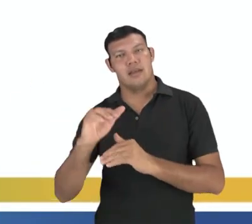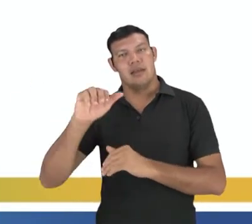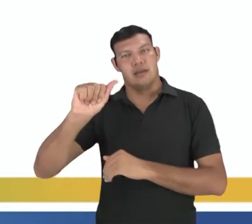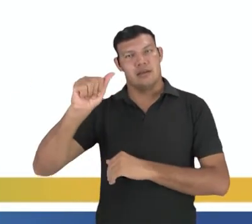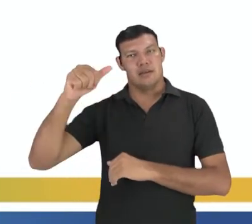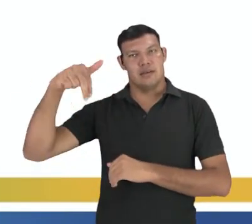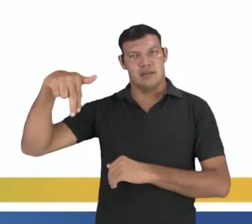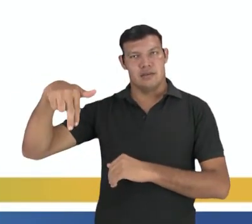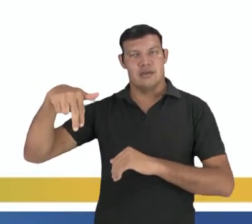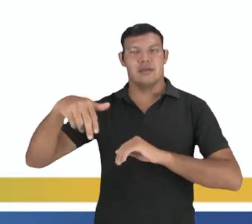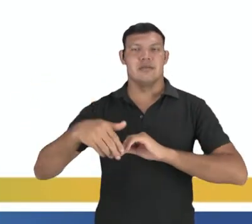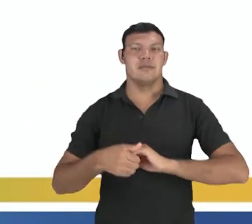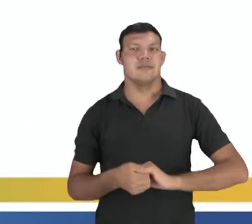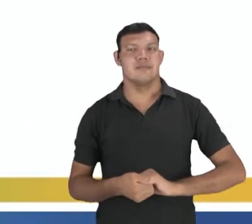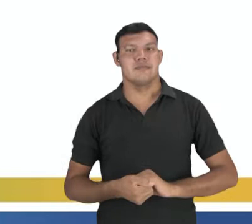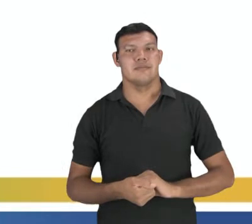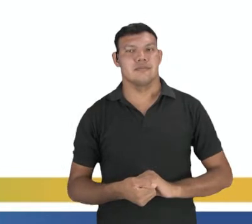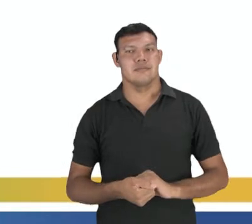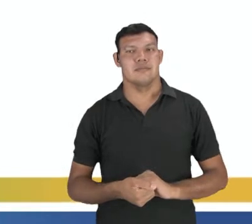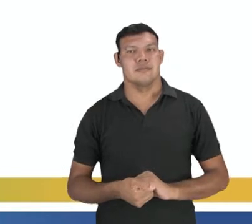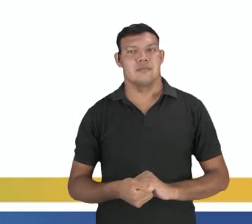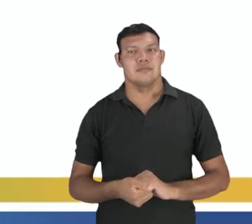número maior do que o AN.